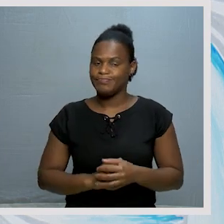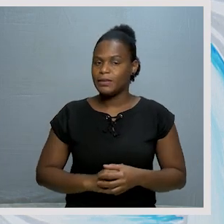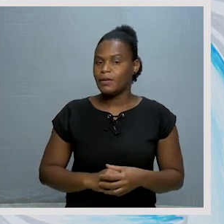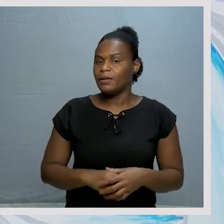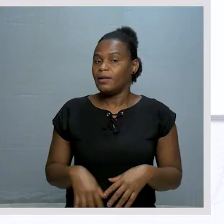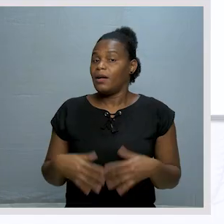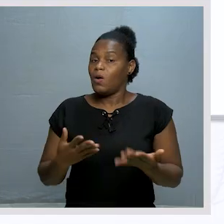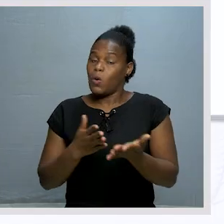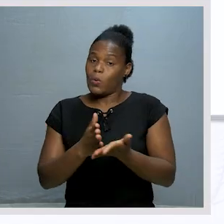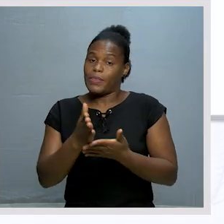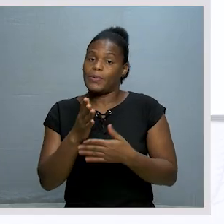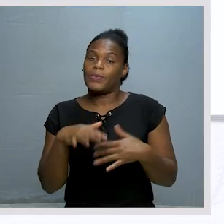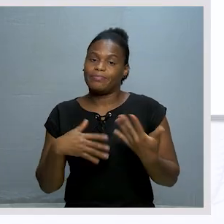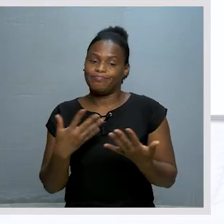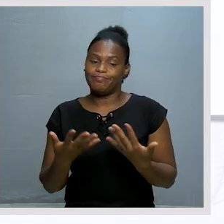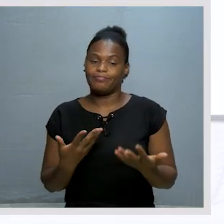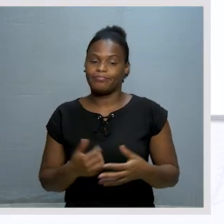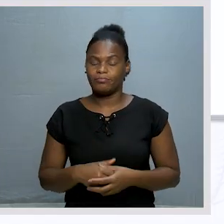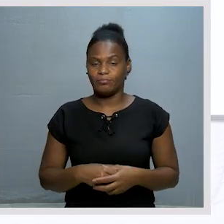Ok. Continuemos.